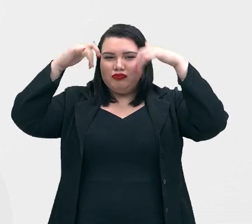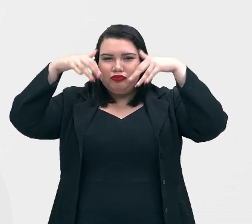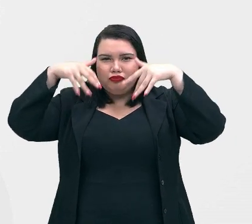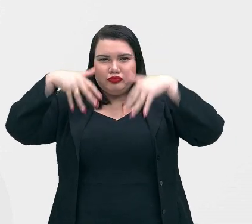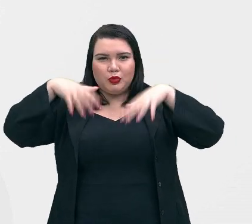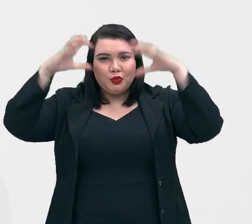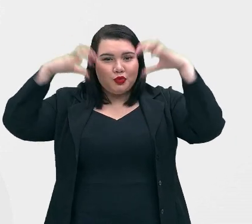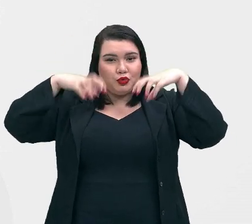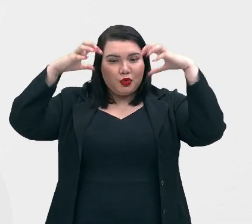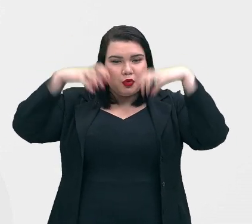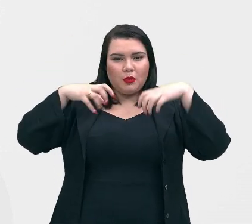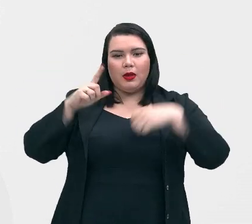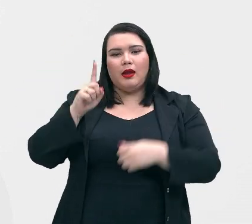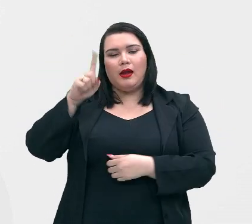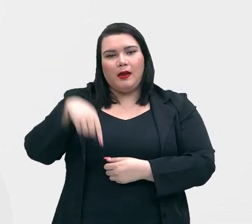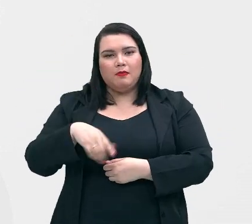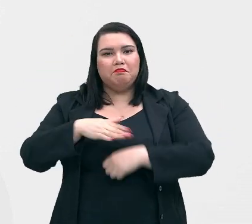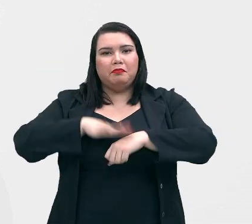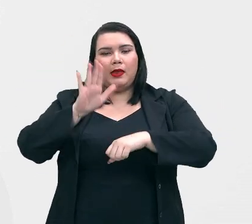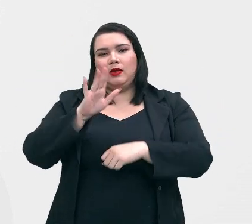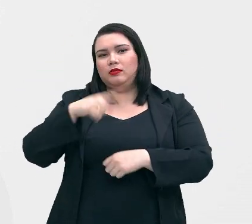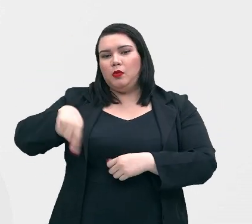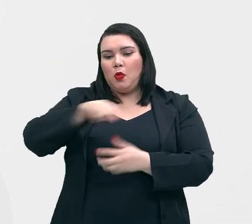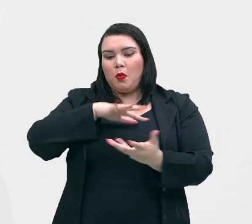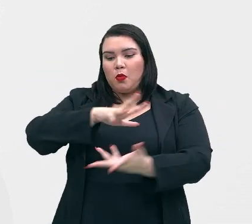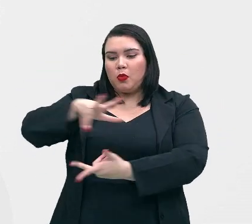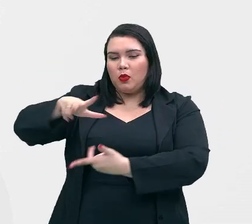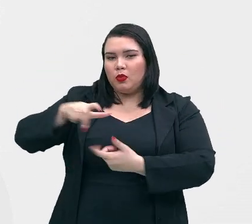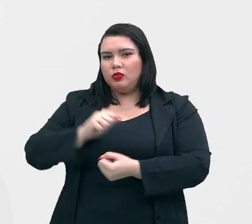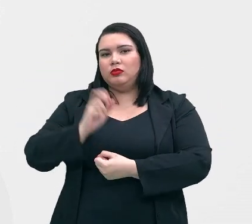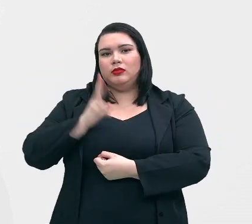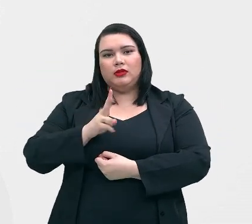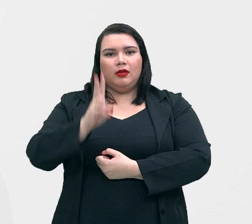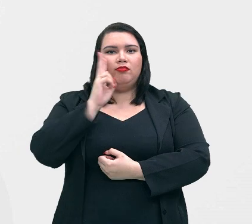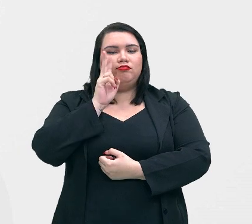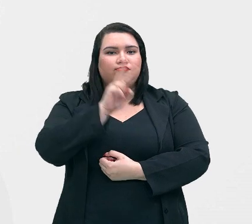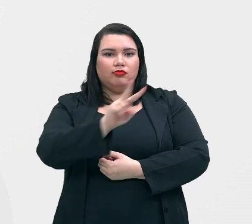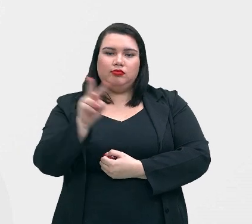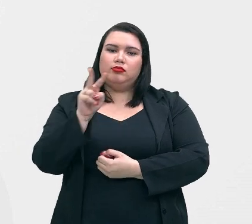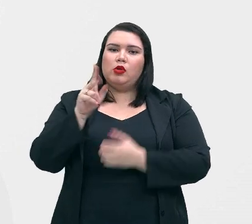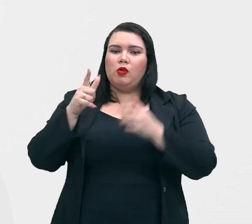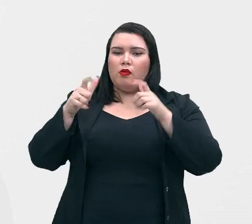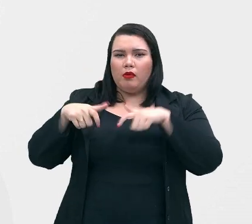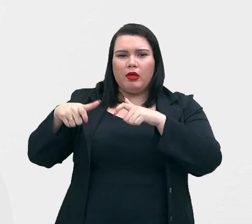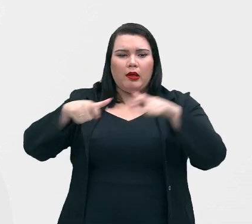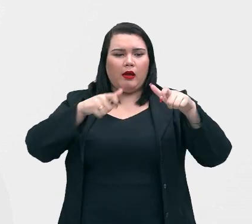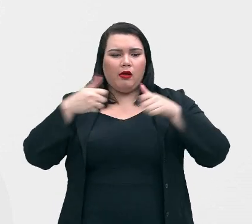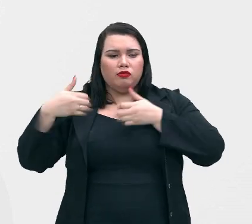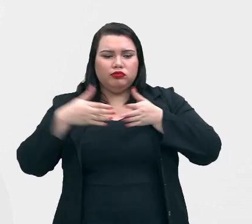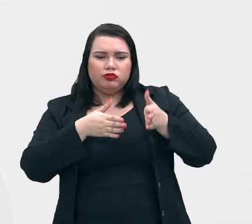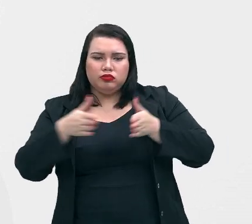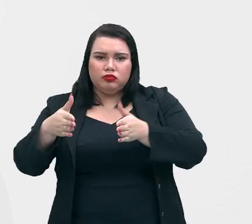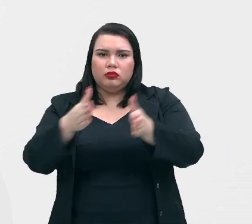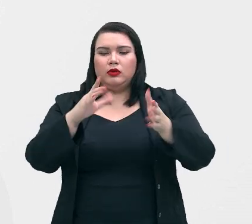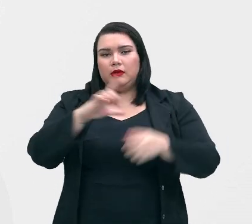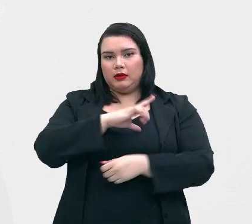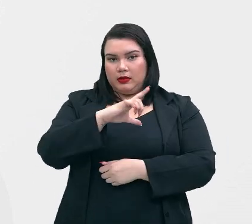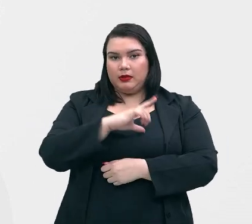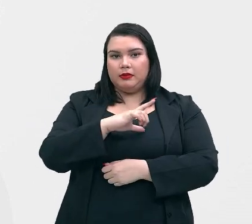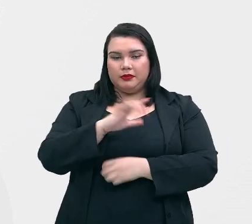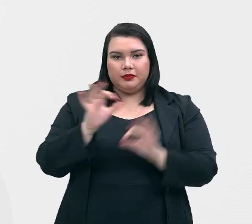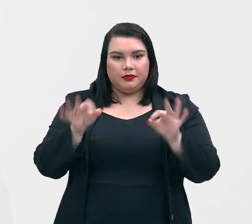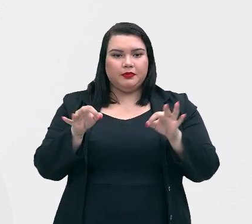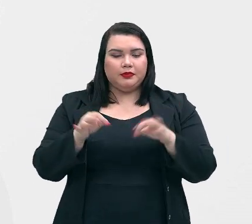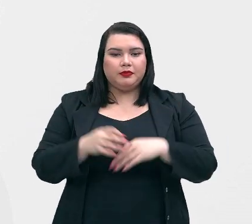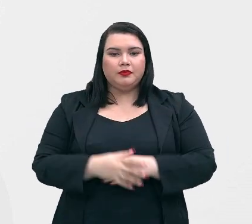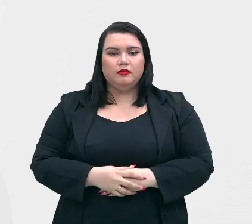de regime hídrico vai ser o mais comum que a gente vai observar em vários rios aí ao redor do planeta, tá